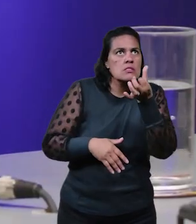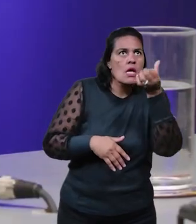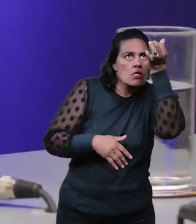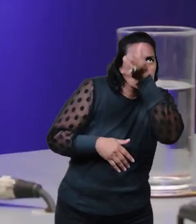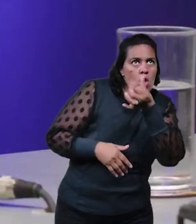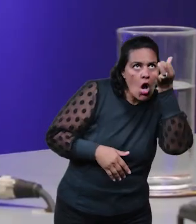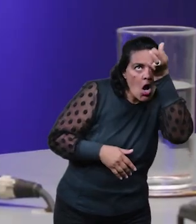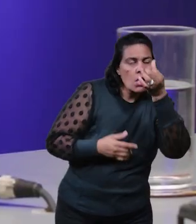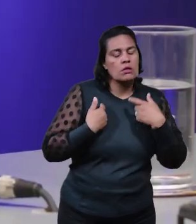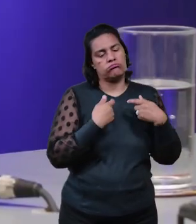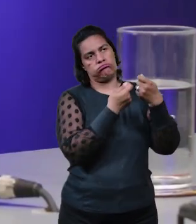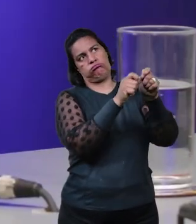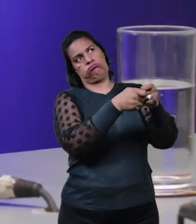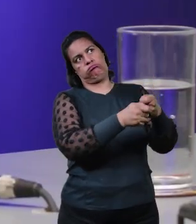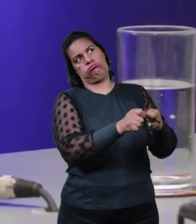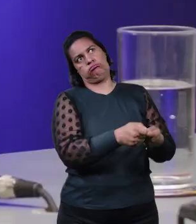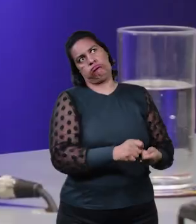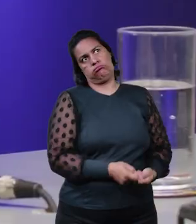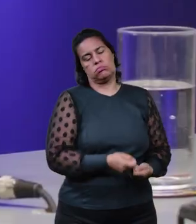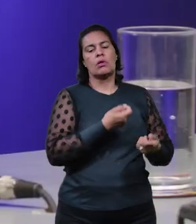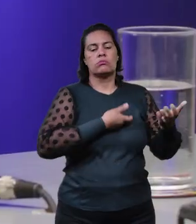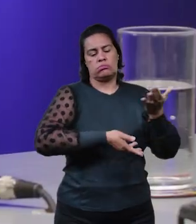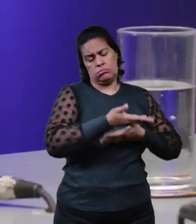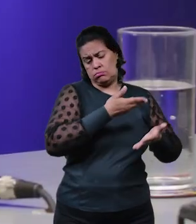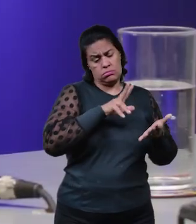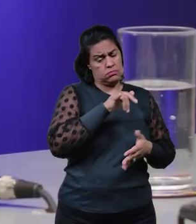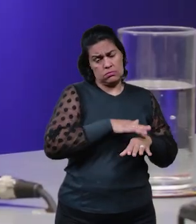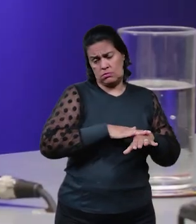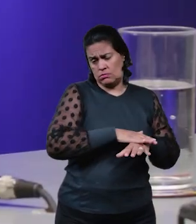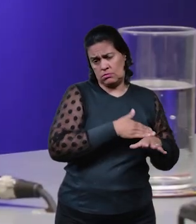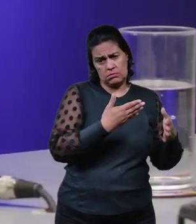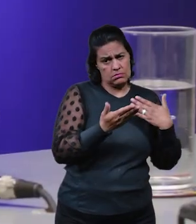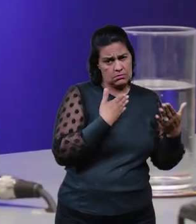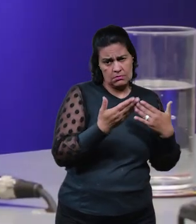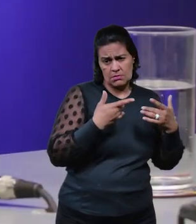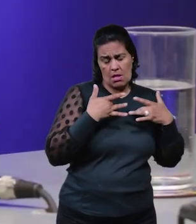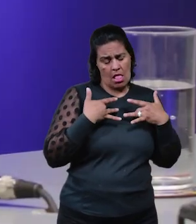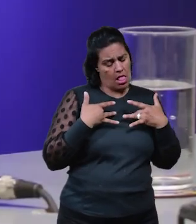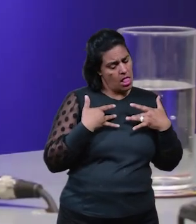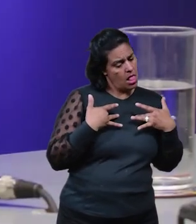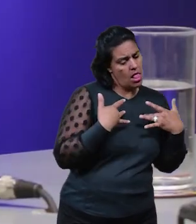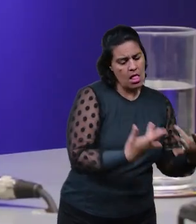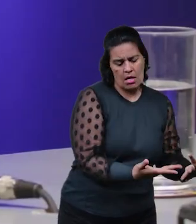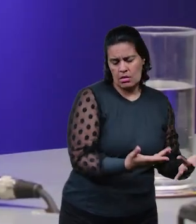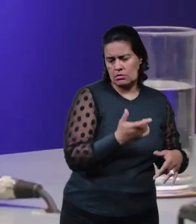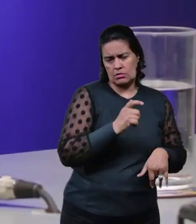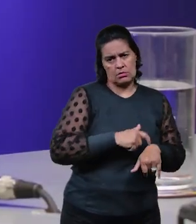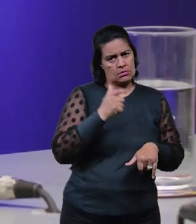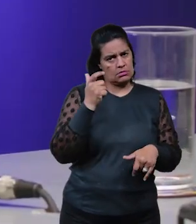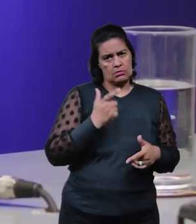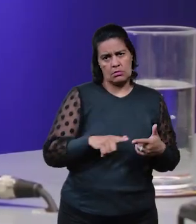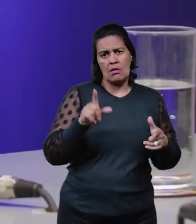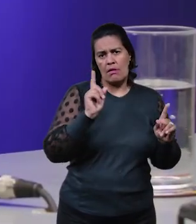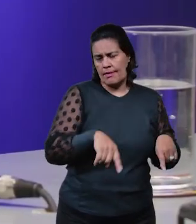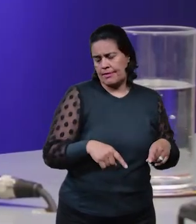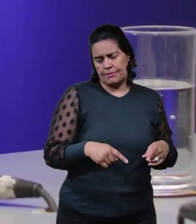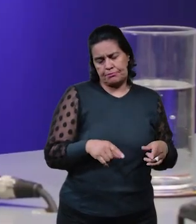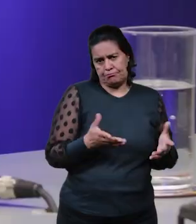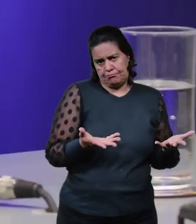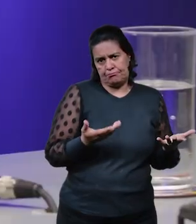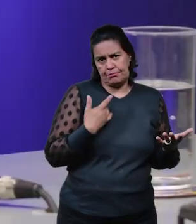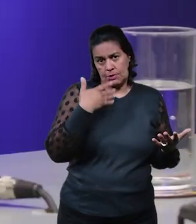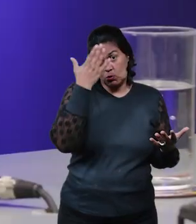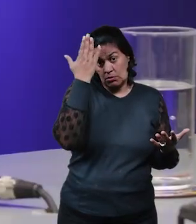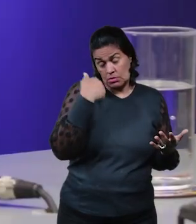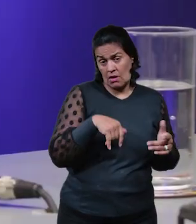trançando a cabeça de uma pessoa, a gente vai ter uma troca. Eu vou me doar, eu já tô me doando ali na questão da técnica, né? Colocando algo